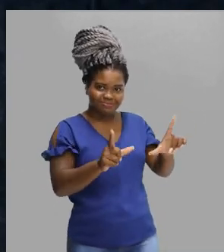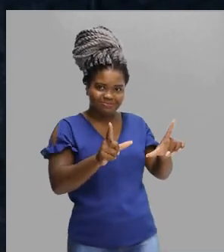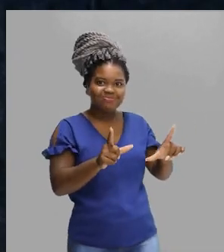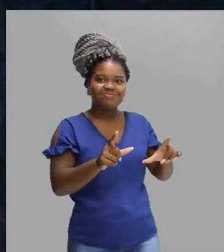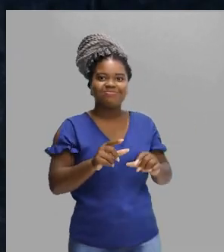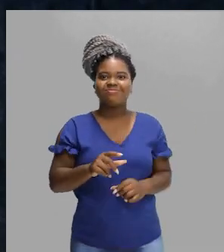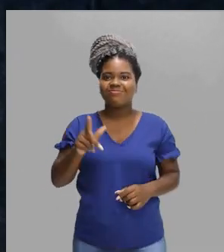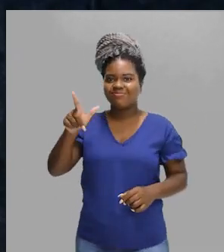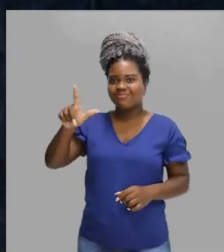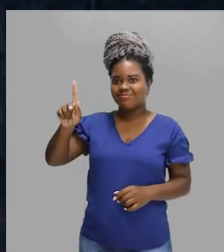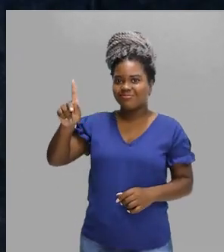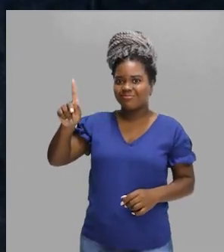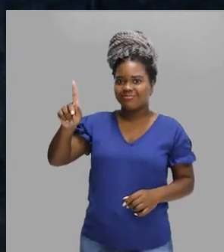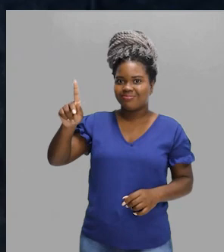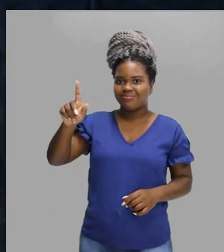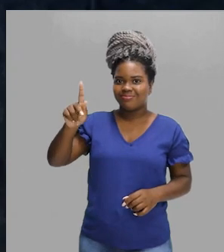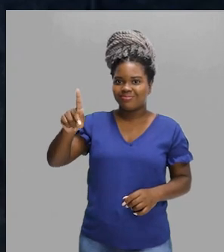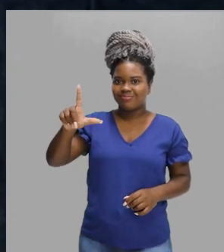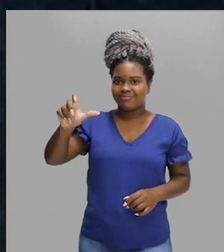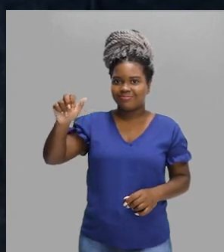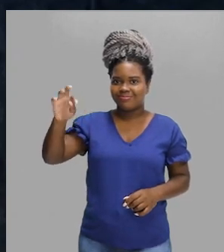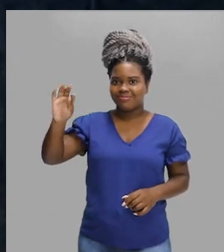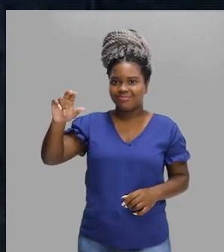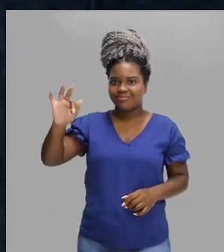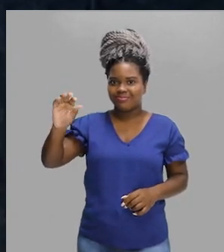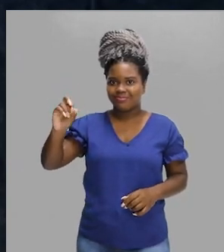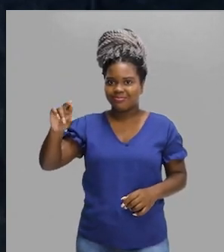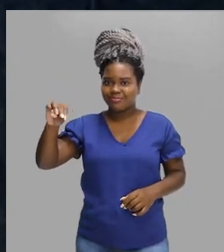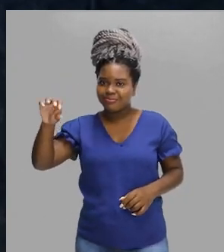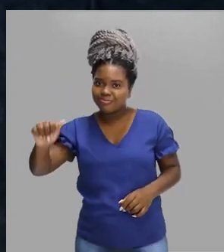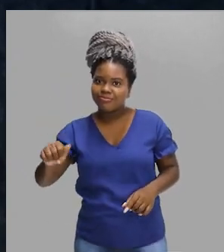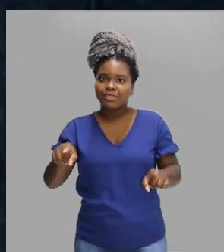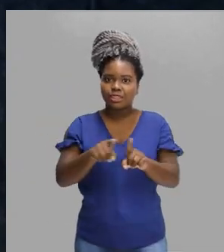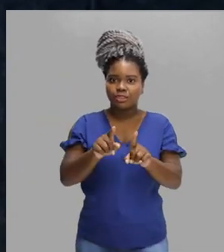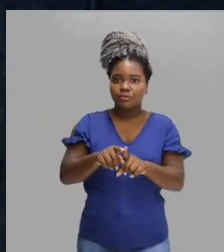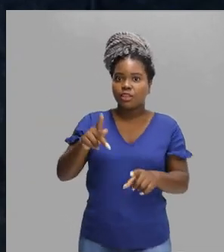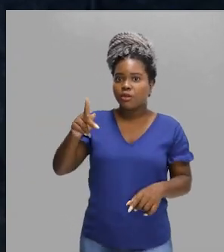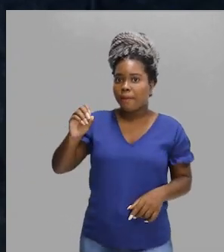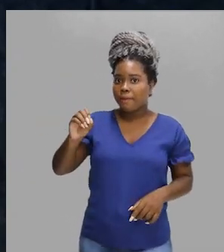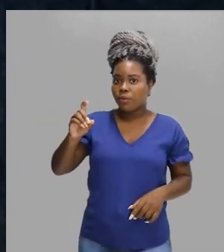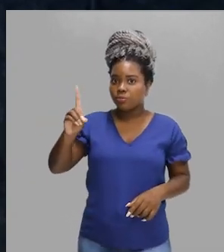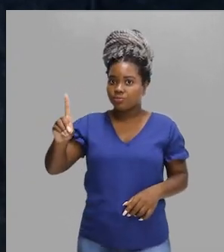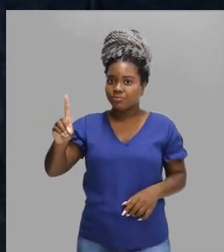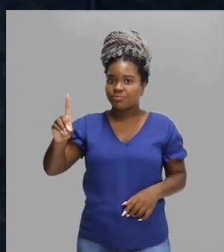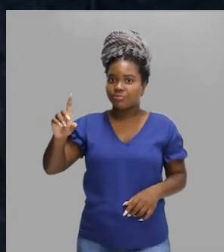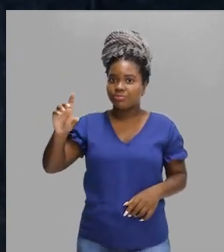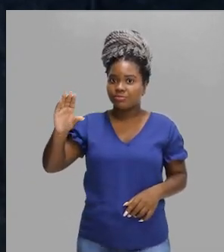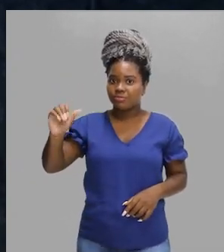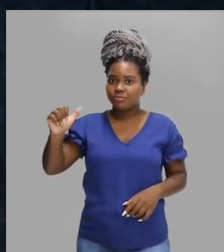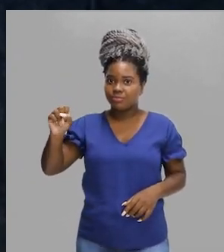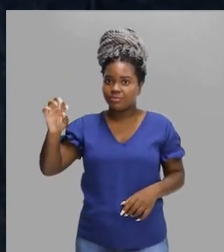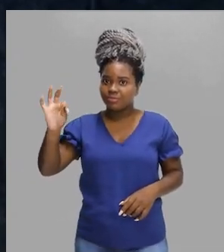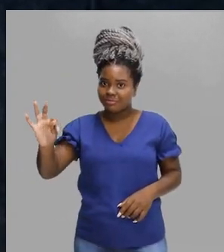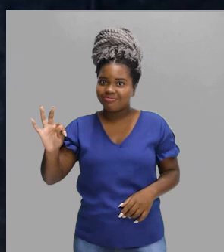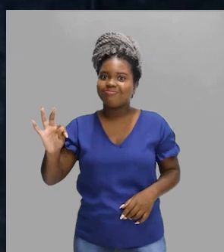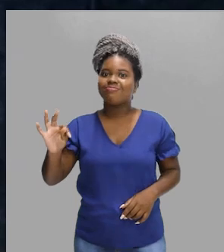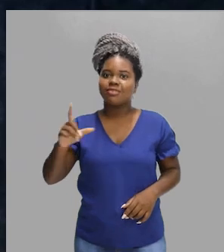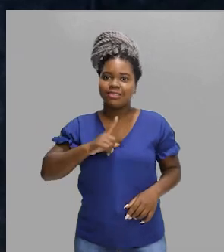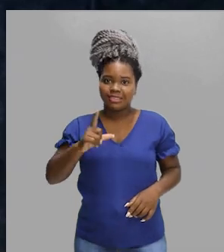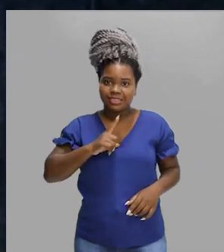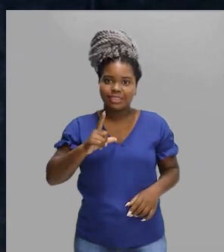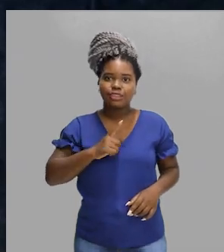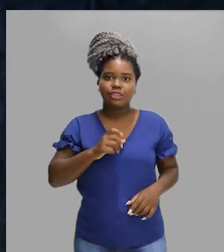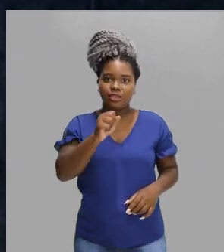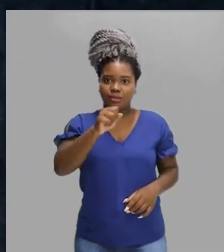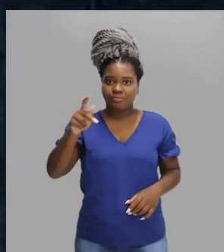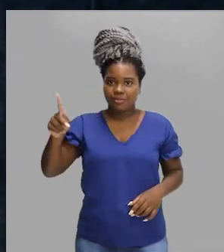Gonçalves Dias, no portal do estudante, tá? Temos também os podcasts que estão disponíveis no Spotify,